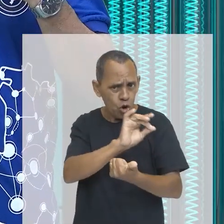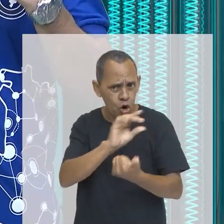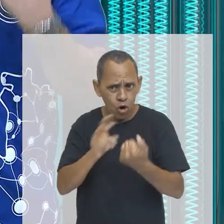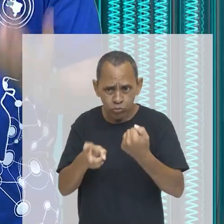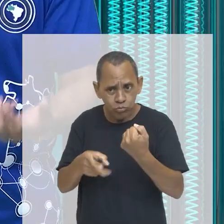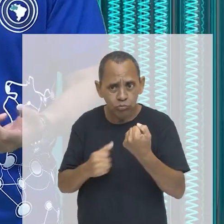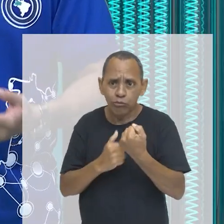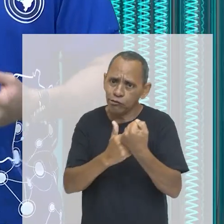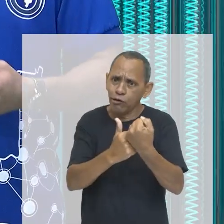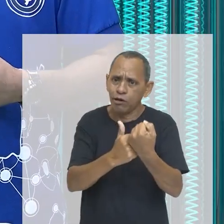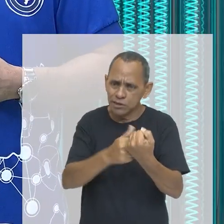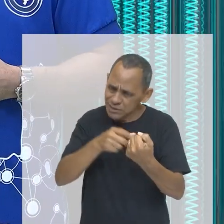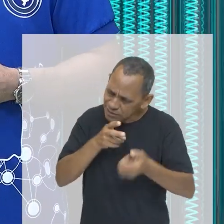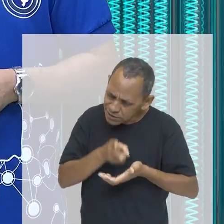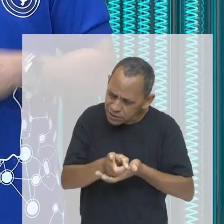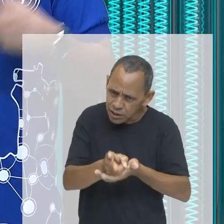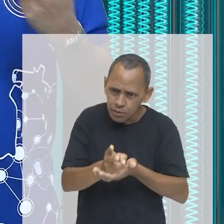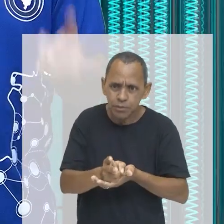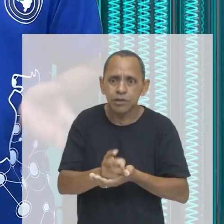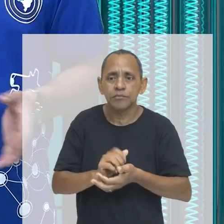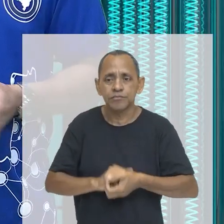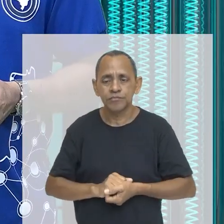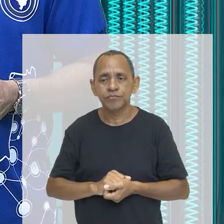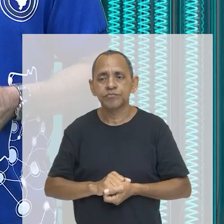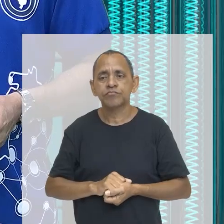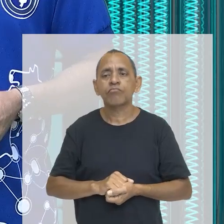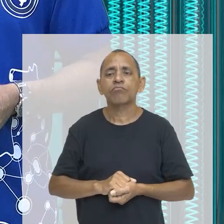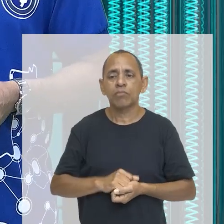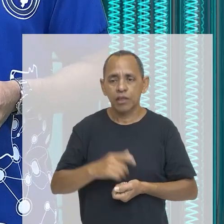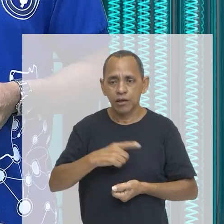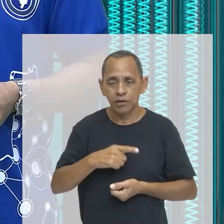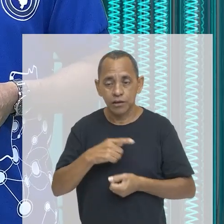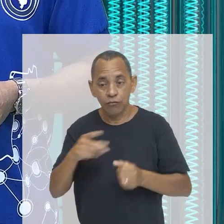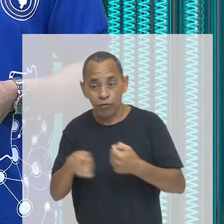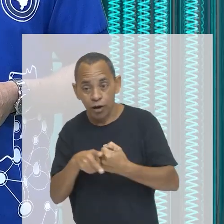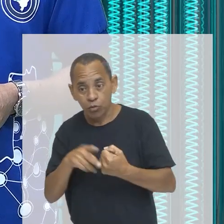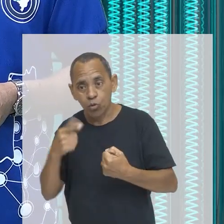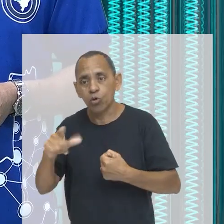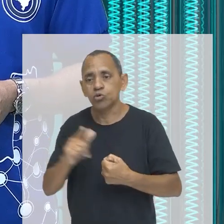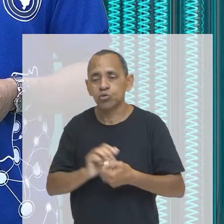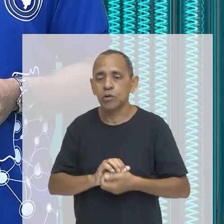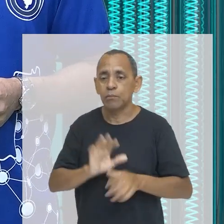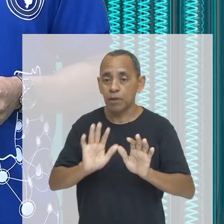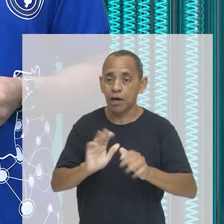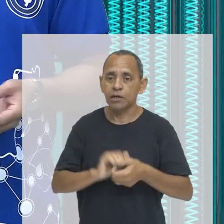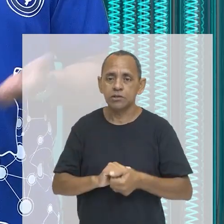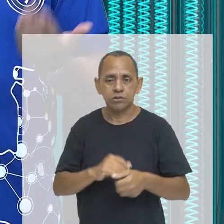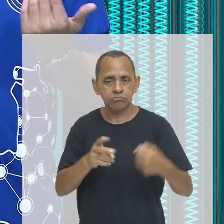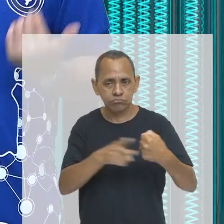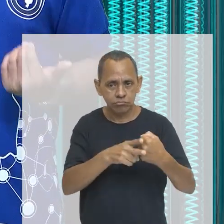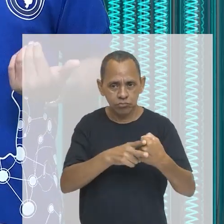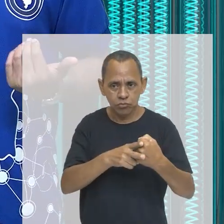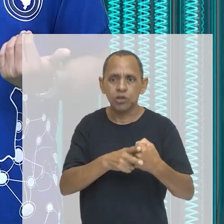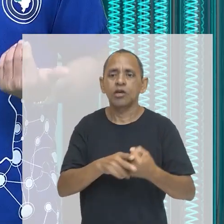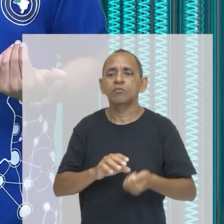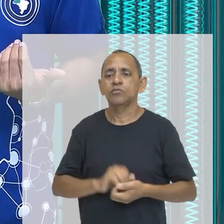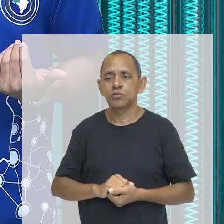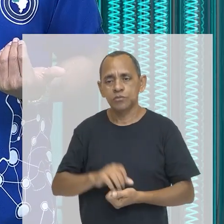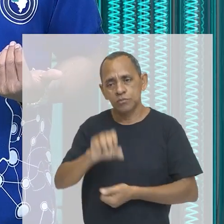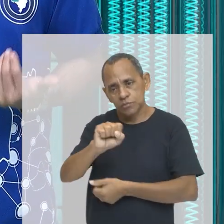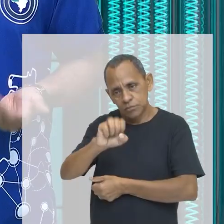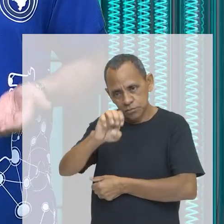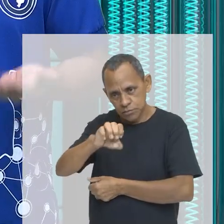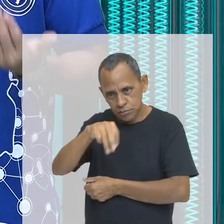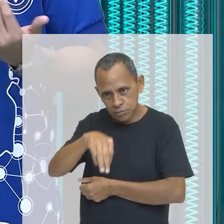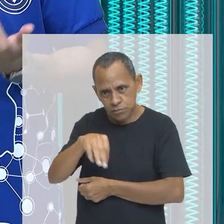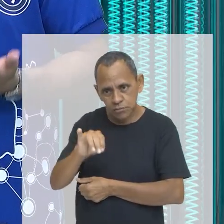que sempre serão auxiliares e estarão ao lado de um verbo principal. Os verbos semimodais são aqueles que, por vezes, também